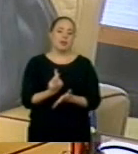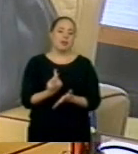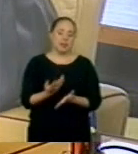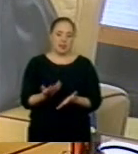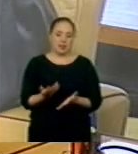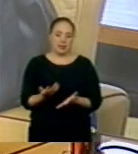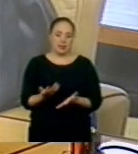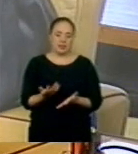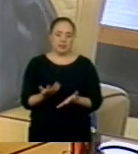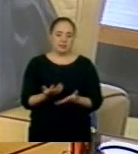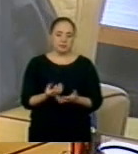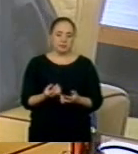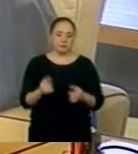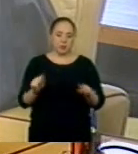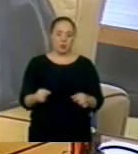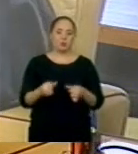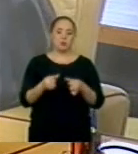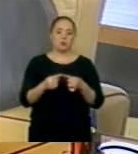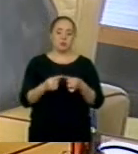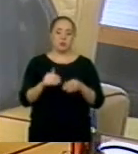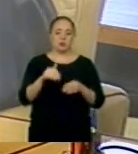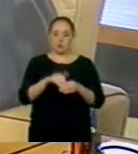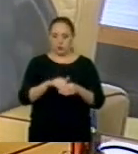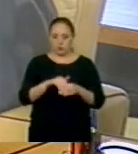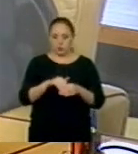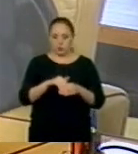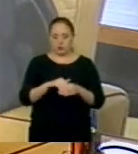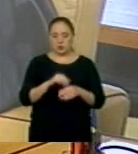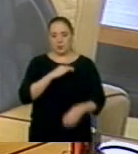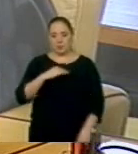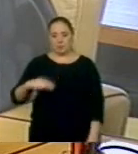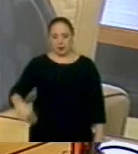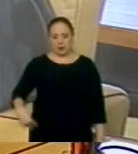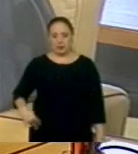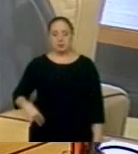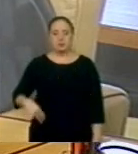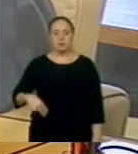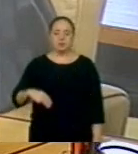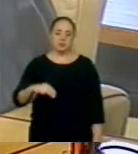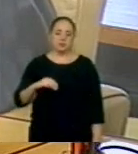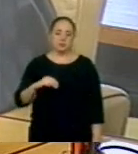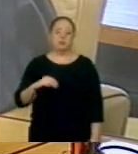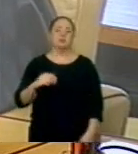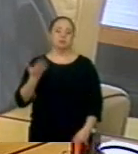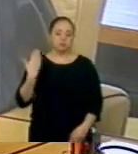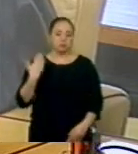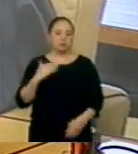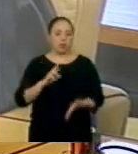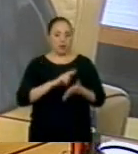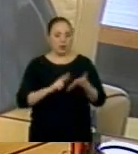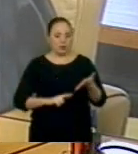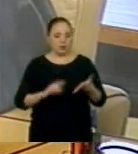excepcionalidade, consoante o voto do saudoso ministro Euriza Vasque, relator daquela